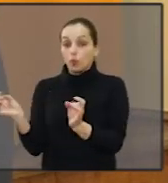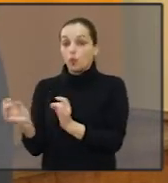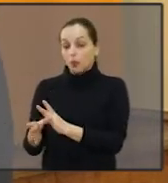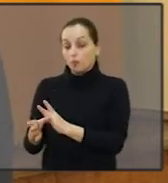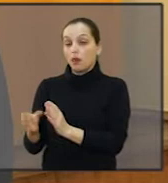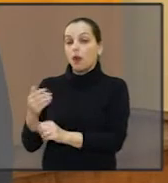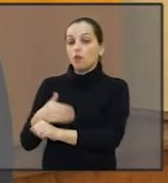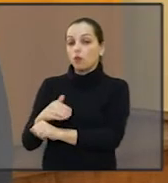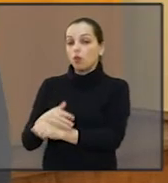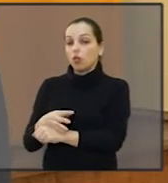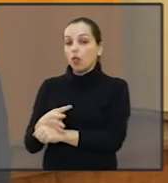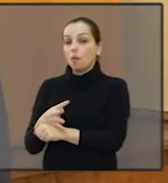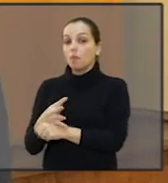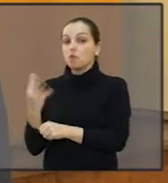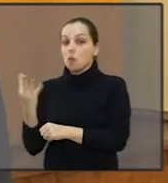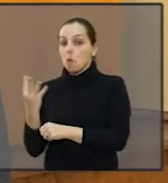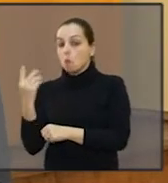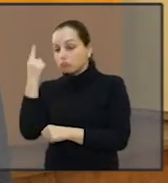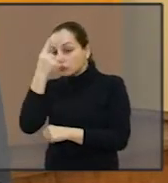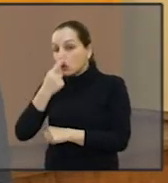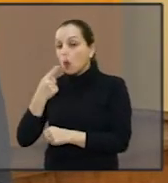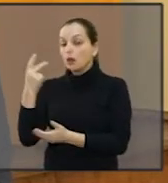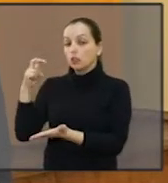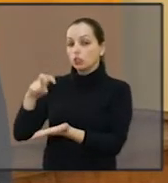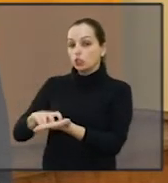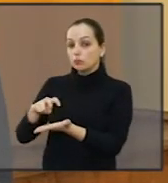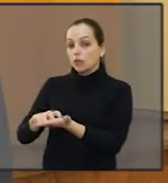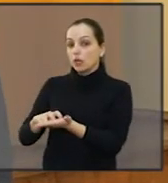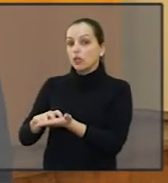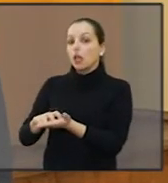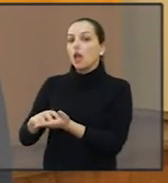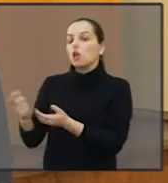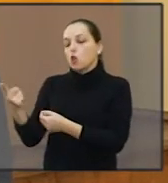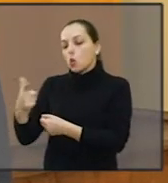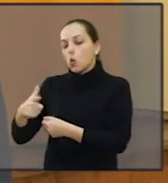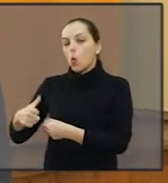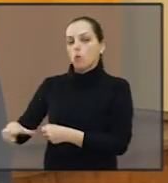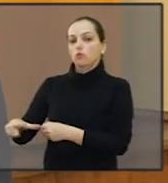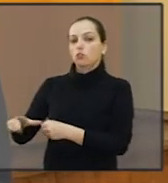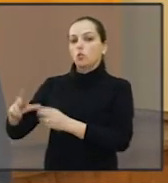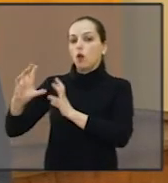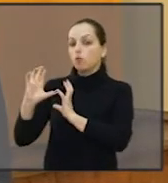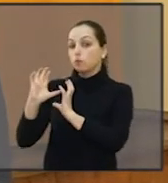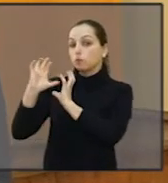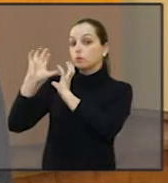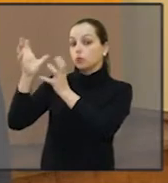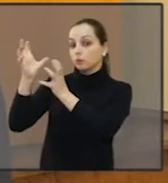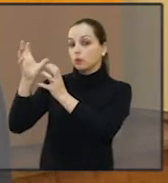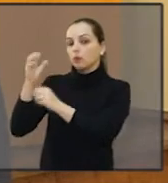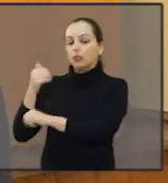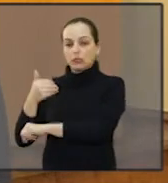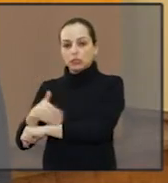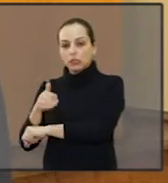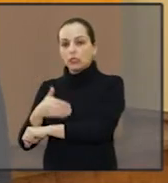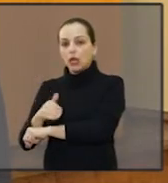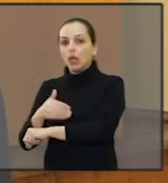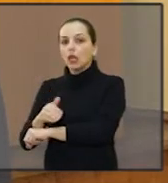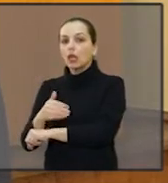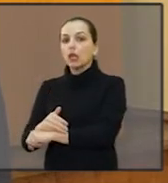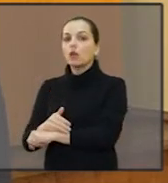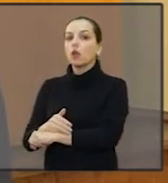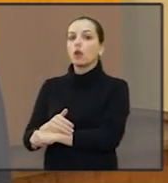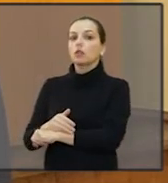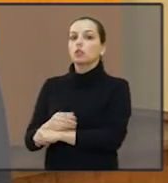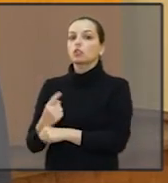acabava o treino de 4 horas no período da manhã, a gente ficava arremessando lá quase 1 hora, 500 arremessos